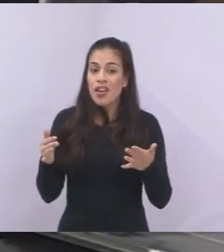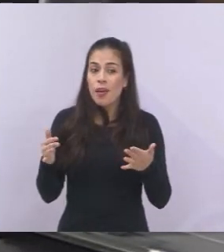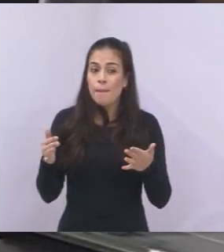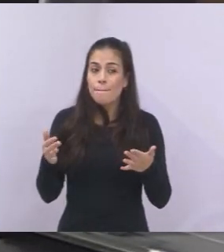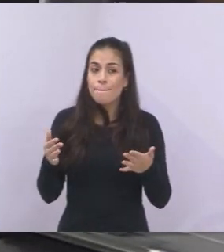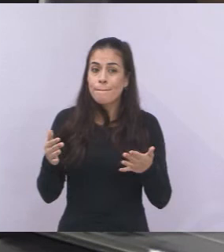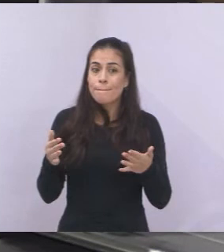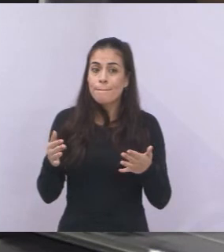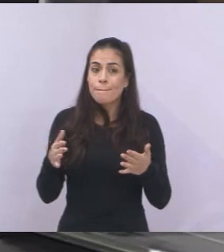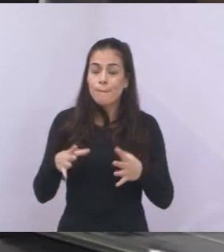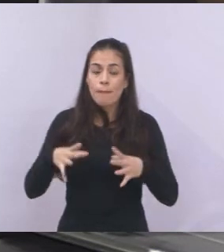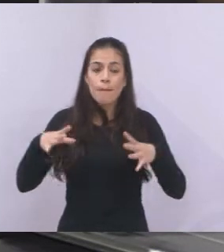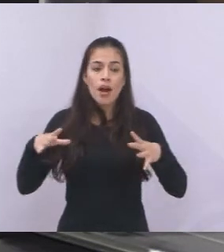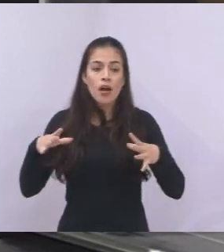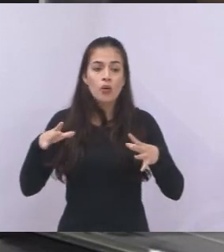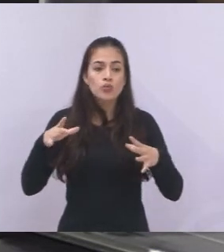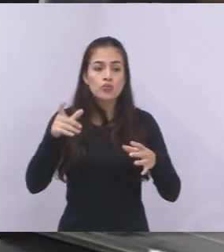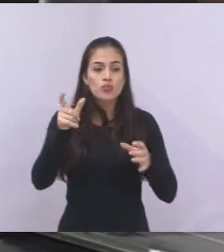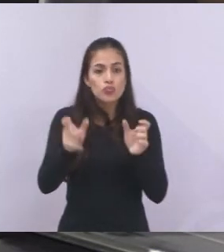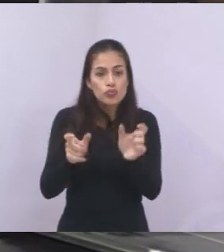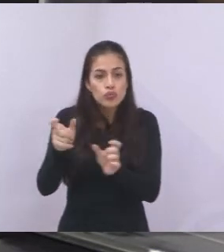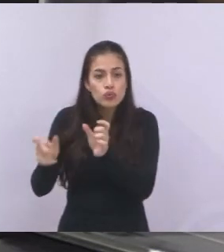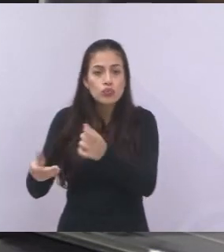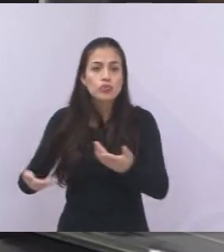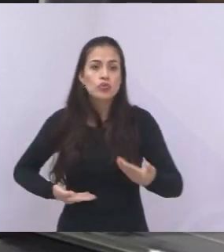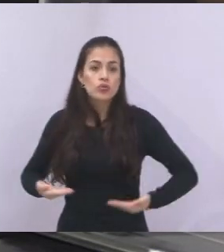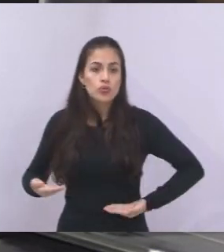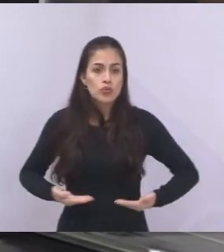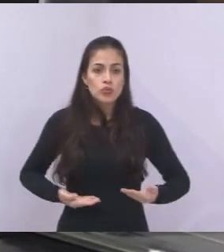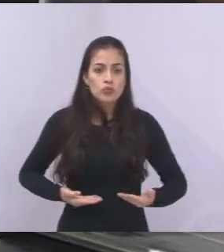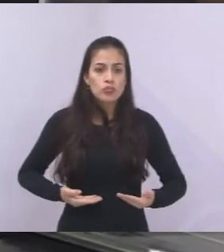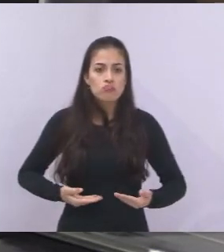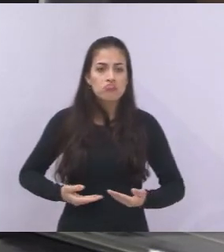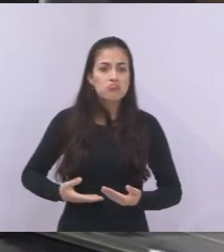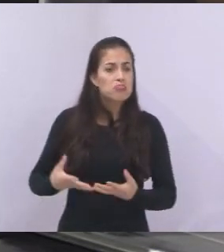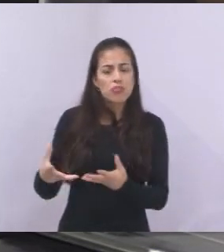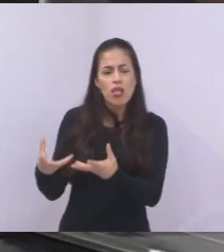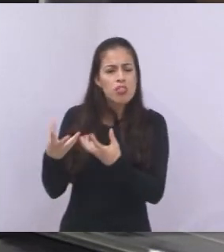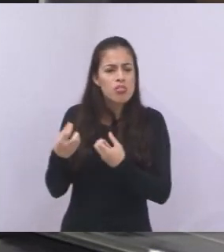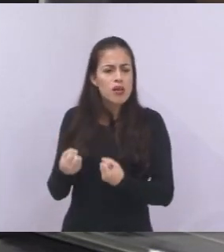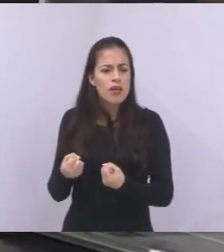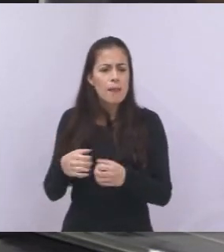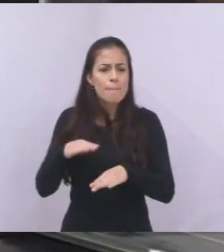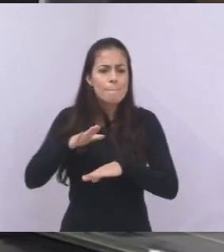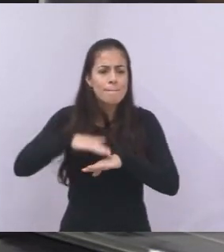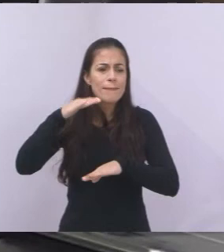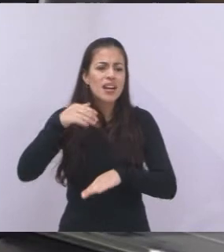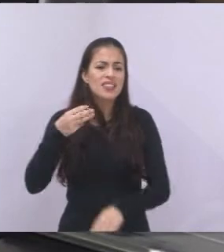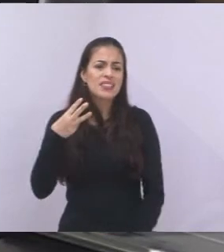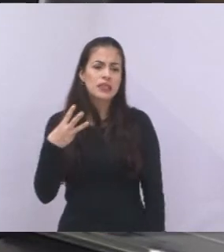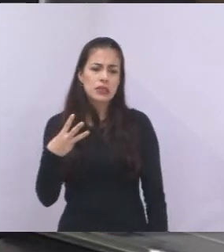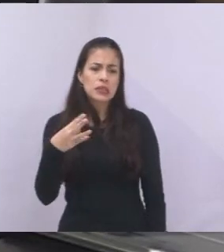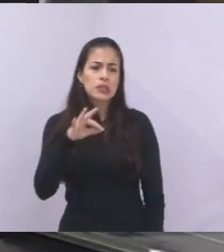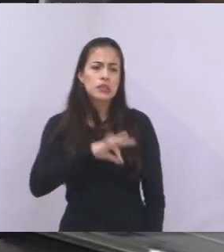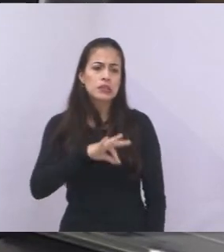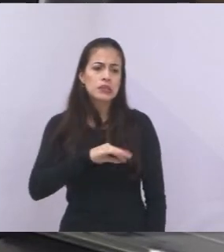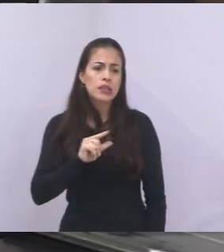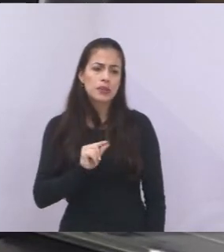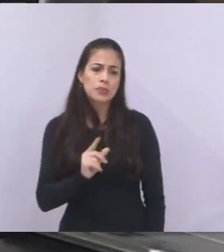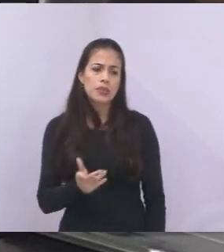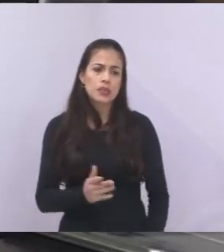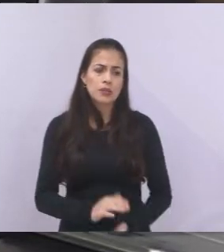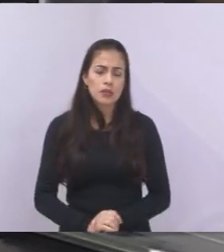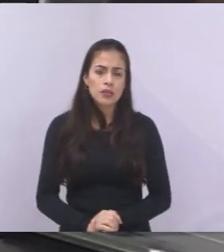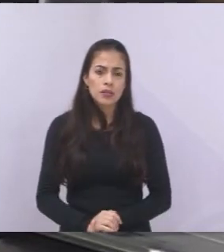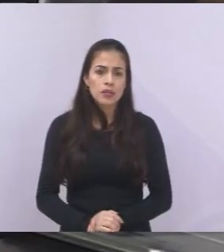dos servidores que aqui estão hoje, eu creio que não recebam mais do que 3 salários mínimos, e que desses servidores que aqui